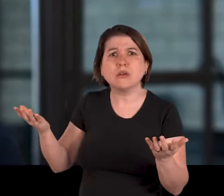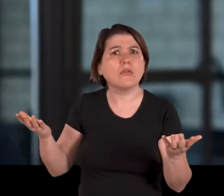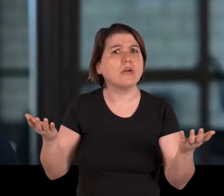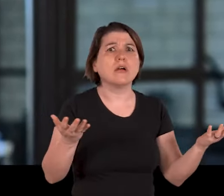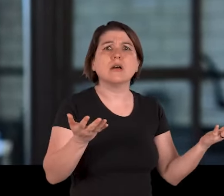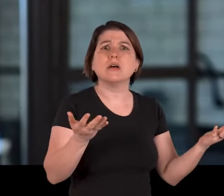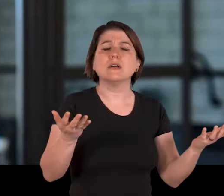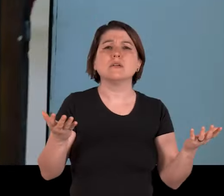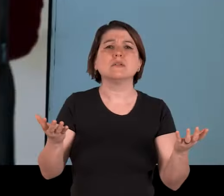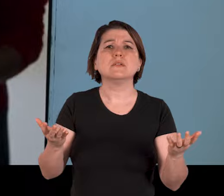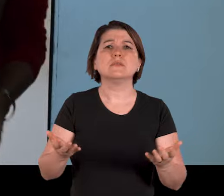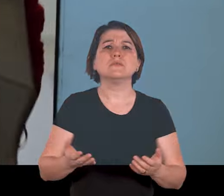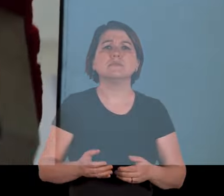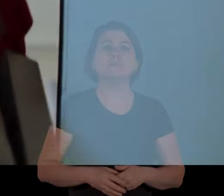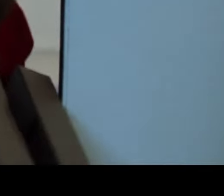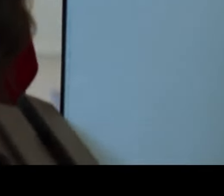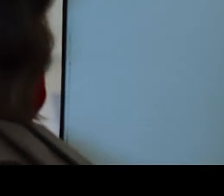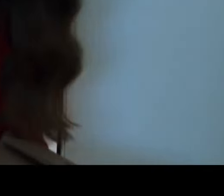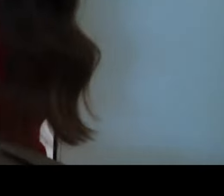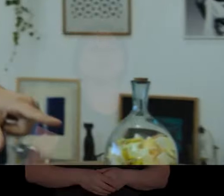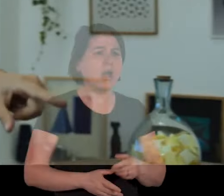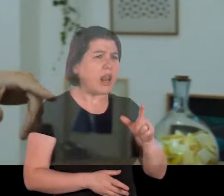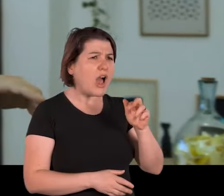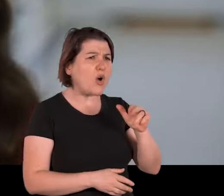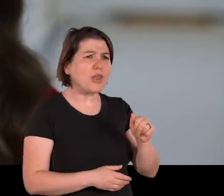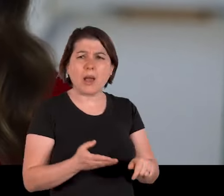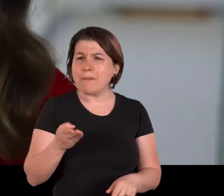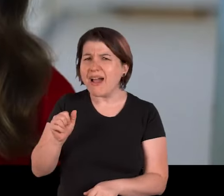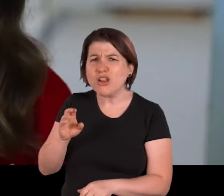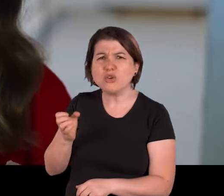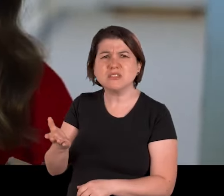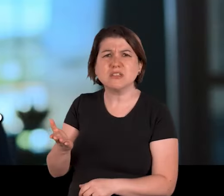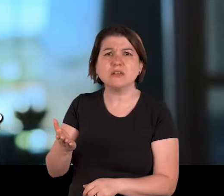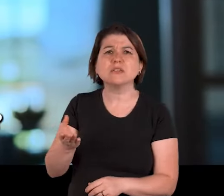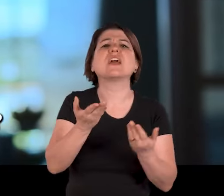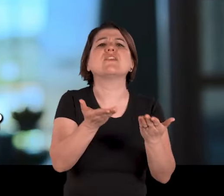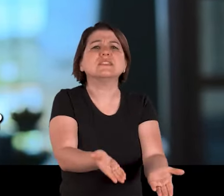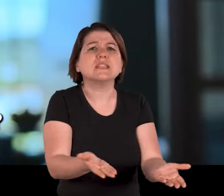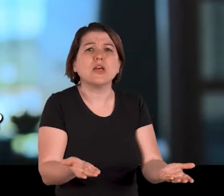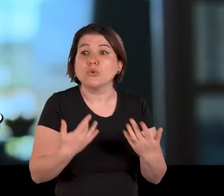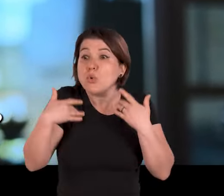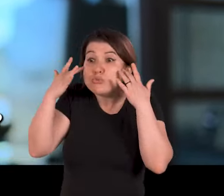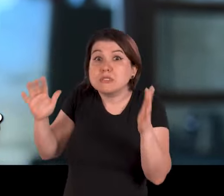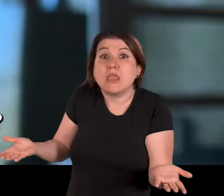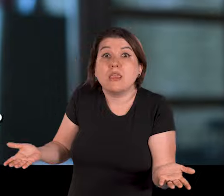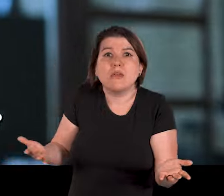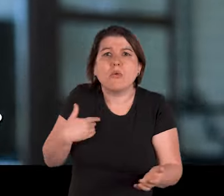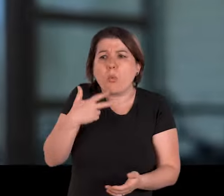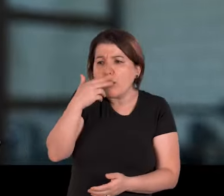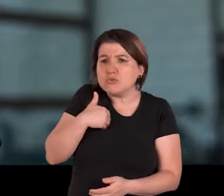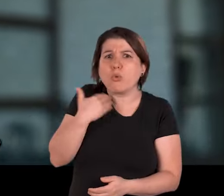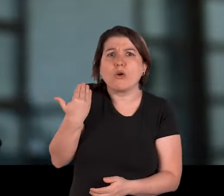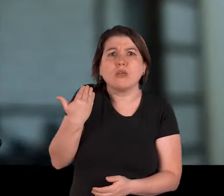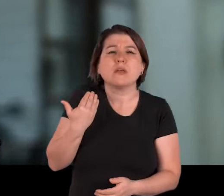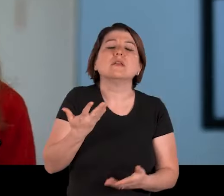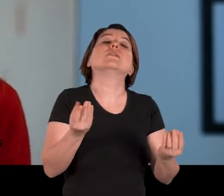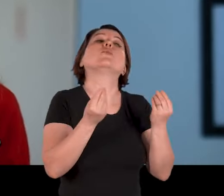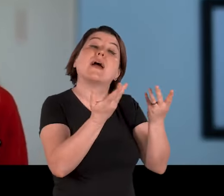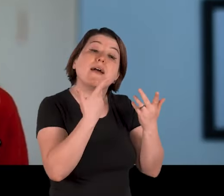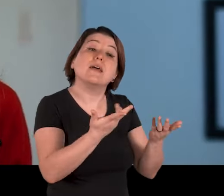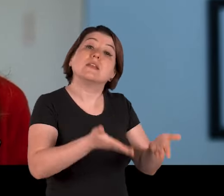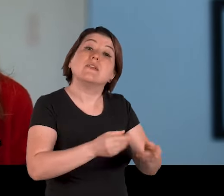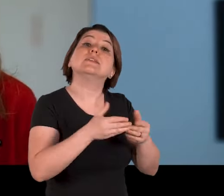Marcelo? Ao ver uma mulher branca e magra entrando na casa. Laura! Marco! O que você está fazendo aqui? Eu não sei também. Eu acho que eu morri.